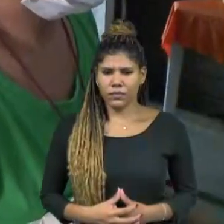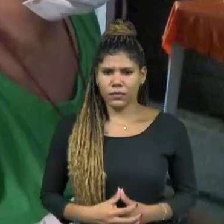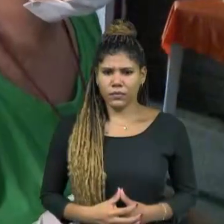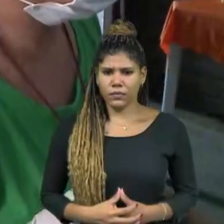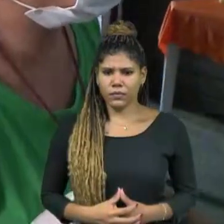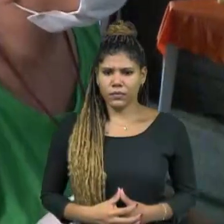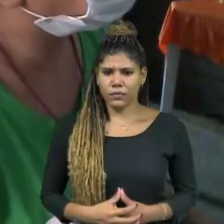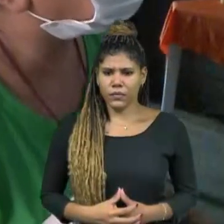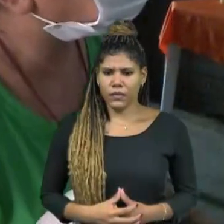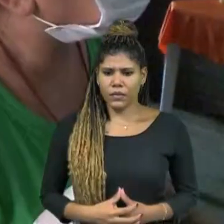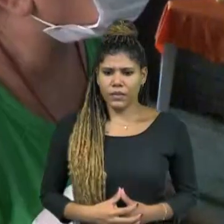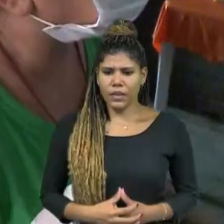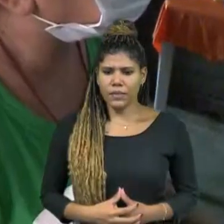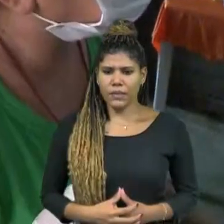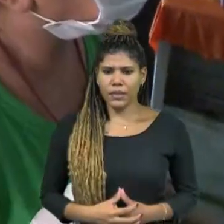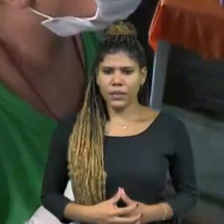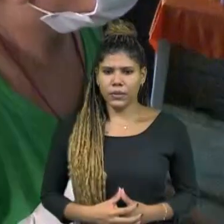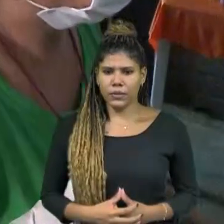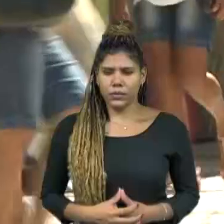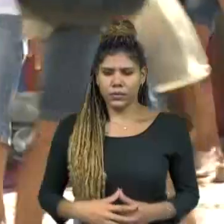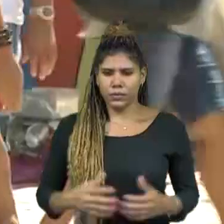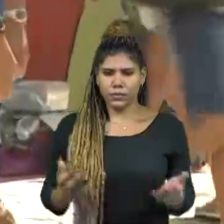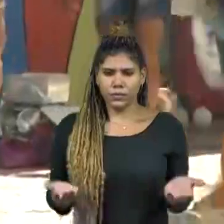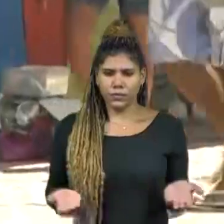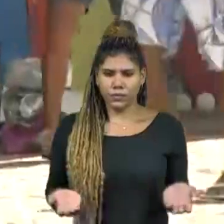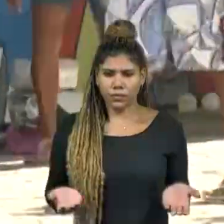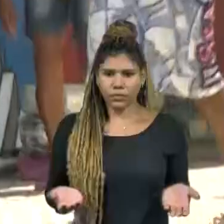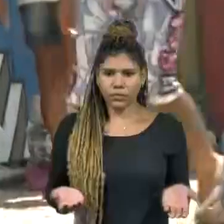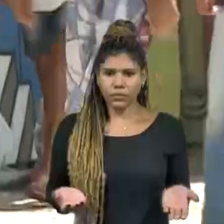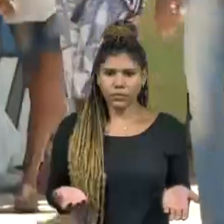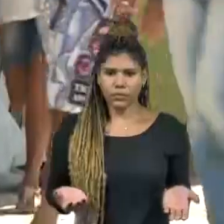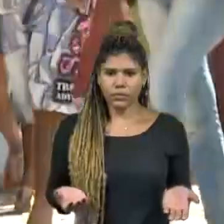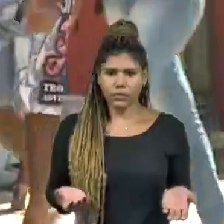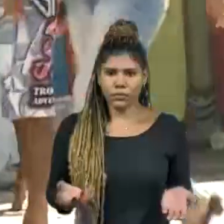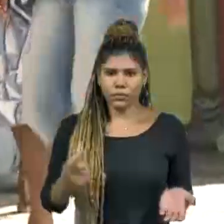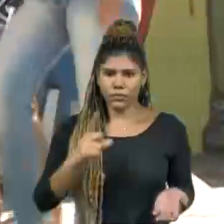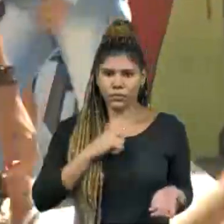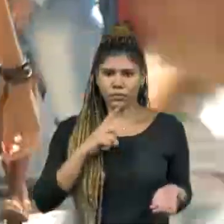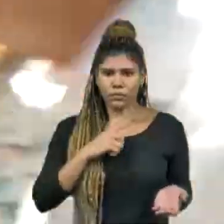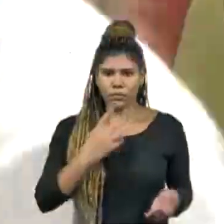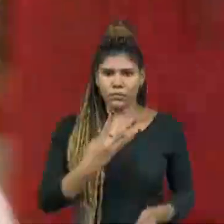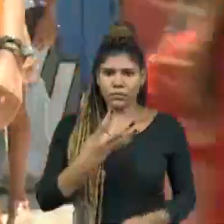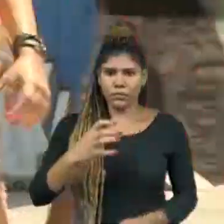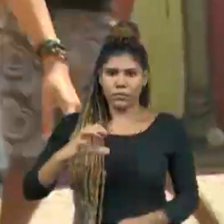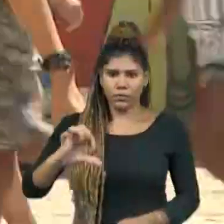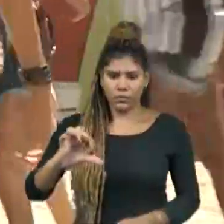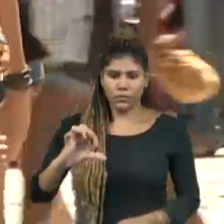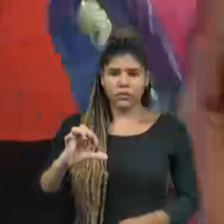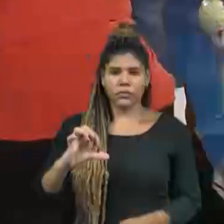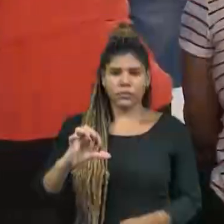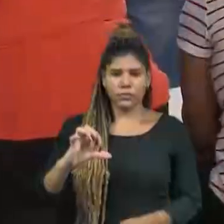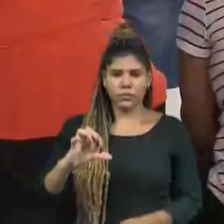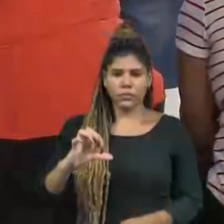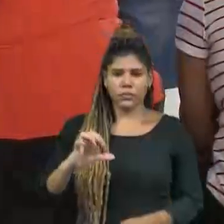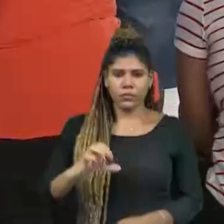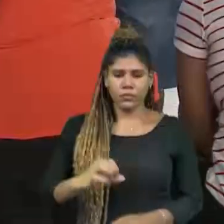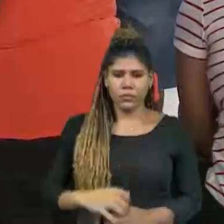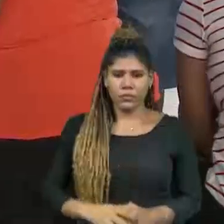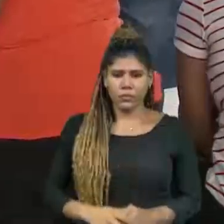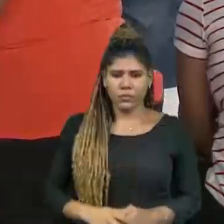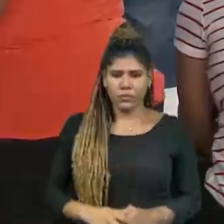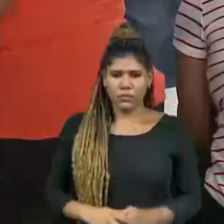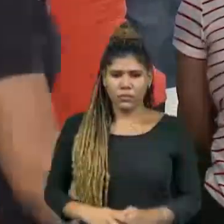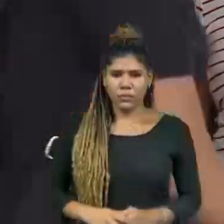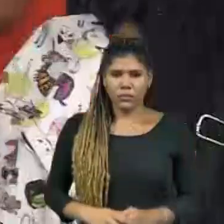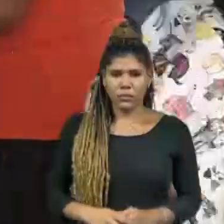câncer mais incidente entre as mulheres e acomete 49 a cada 100 mil mulheres no país. Considerada